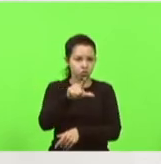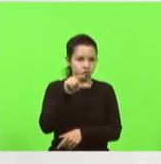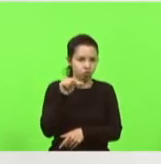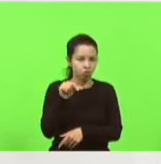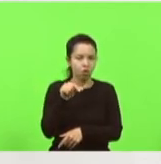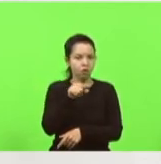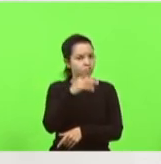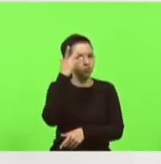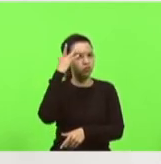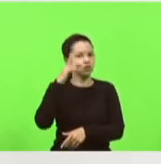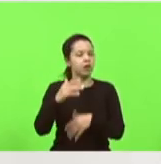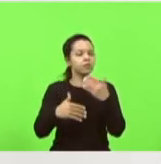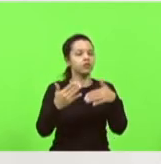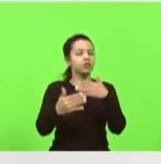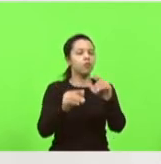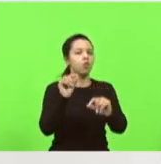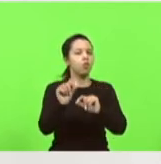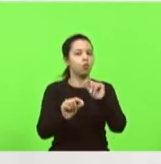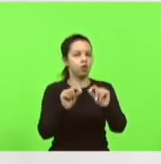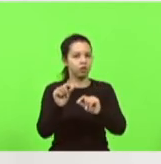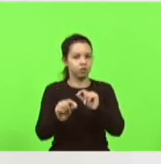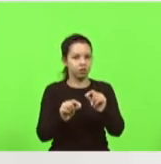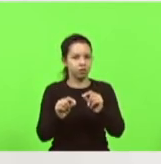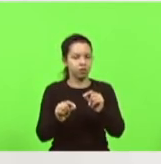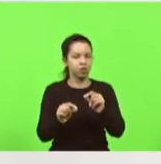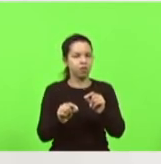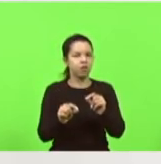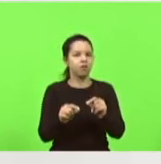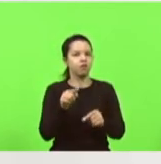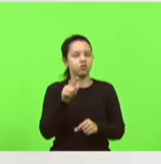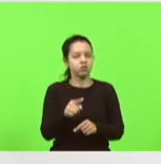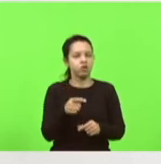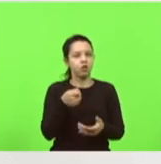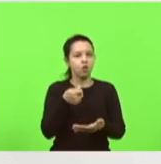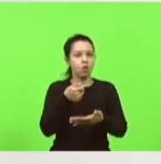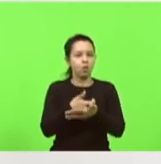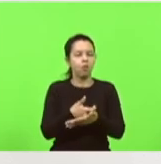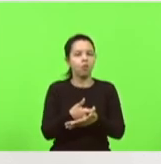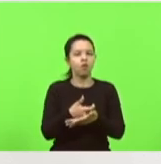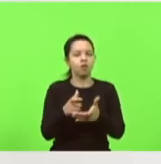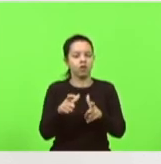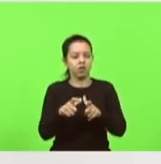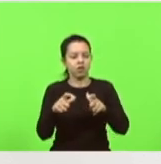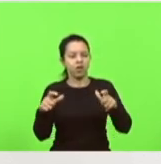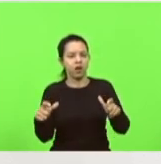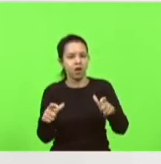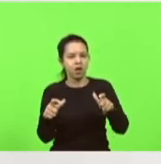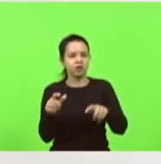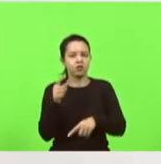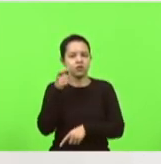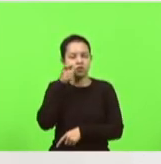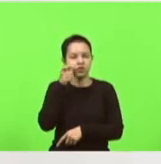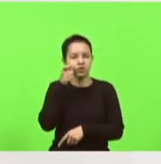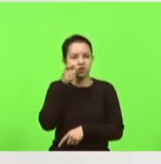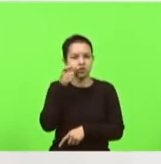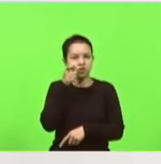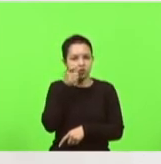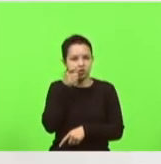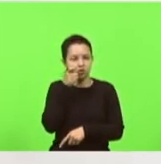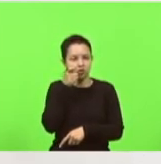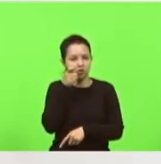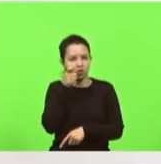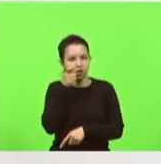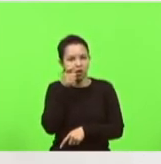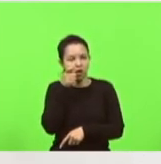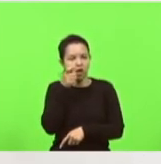vir. O senhor comprou ingresso para assistir a Pequena Sereia, né? E estava passando sexta-feira 13, e o filme